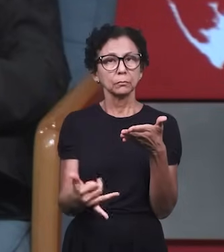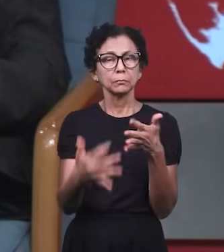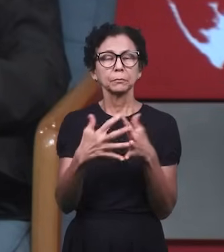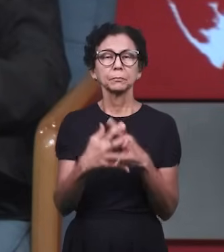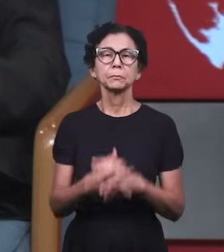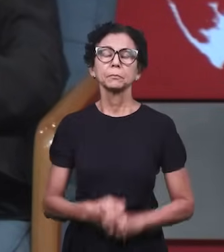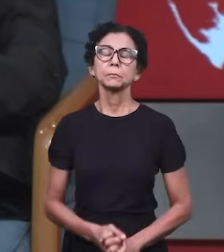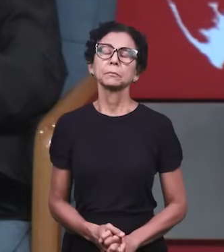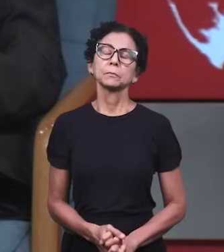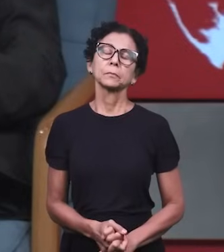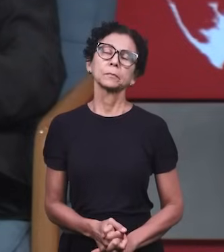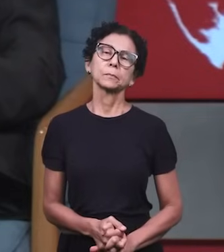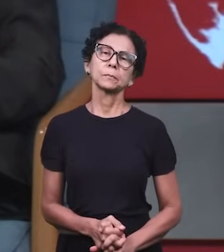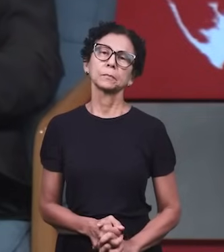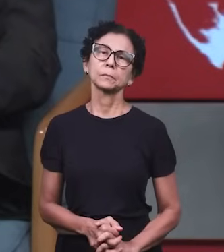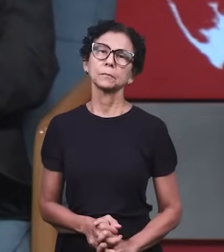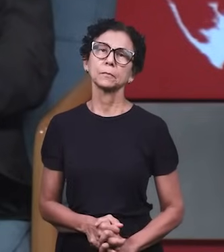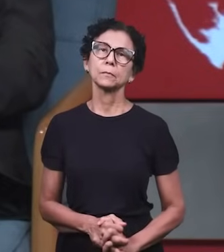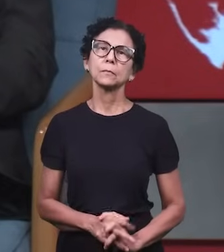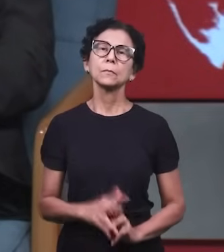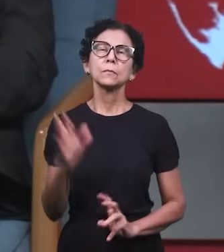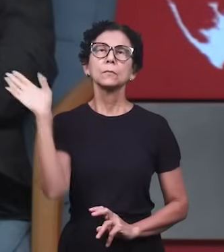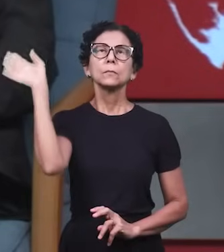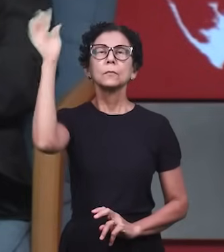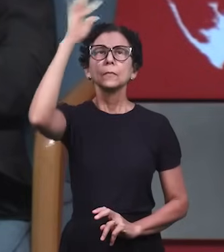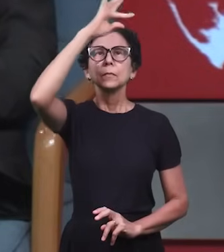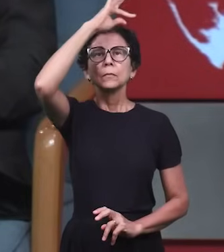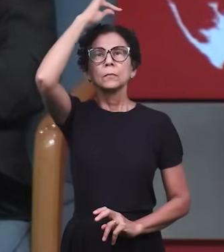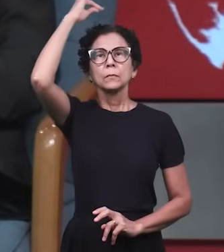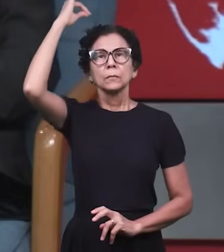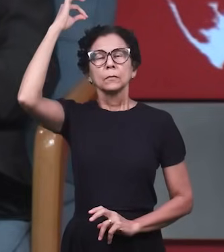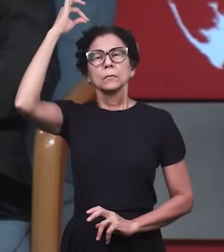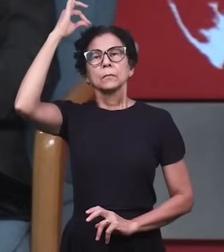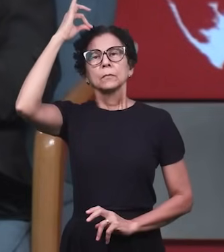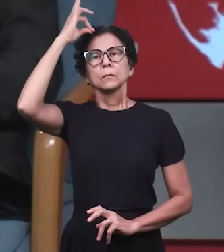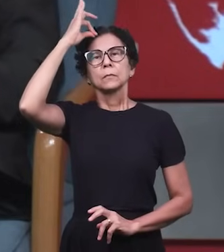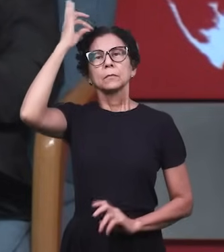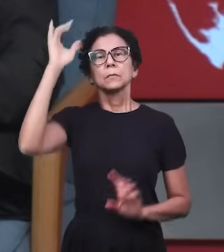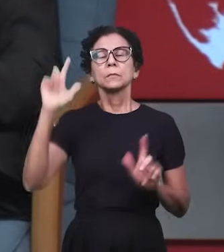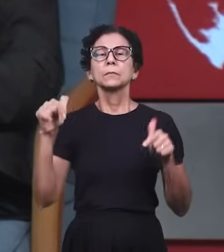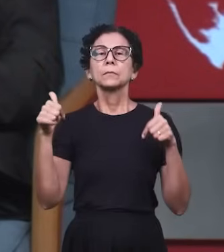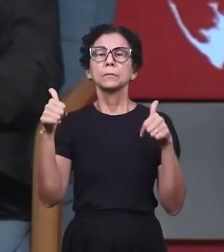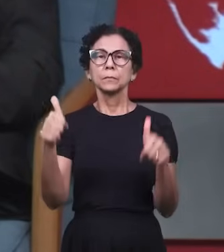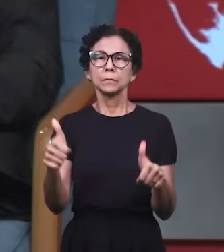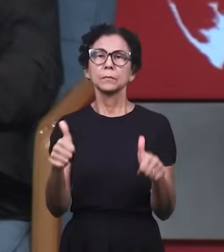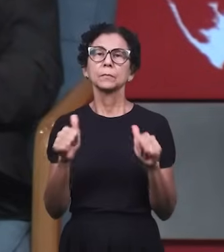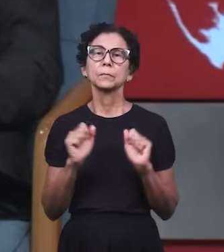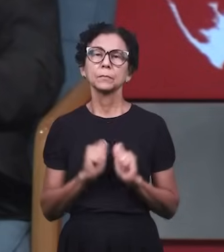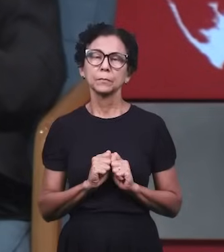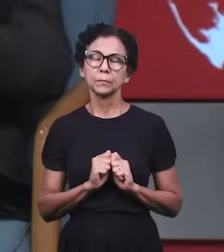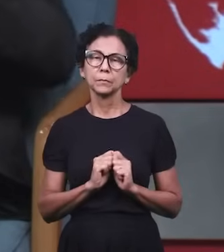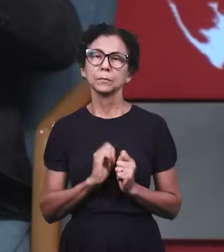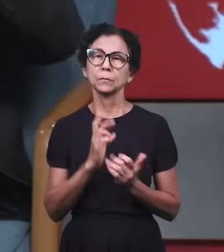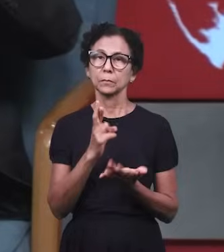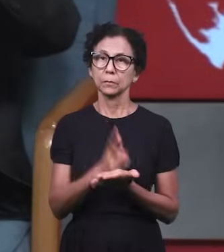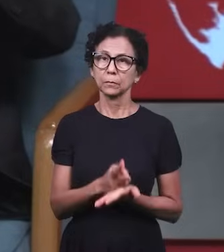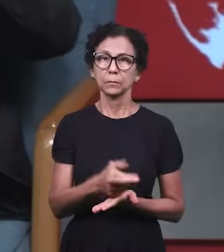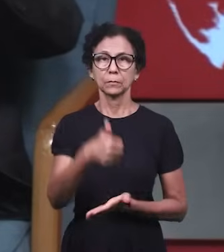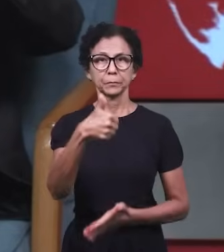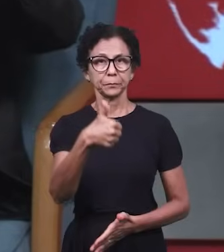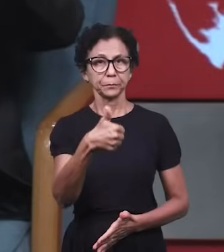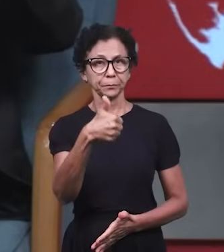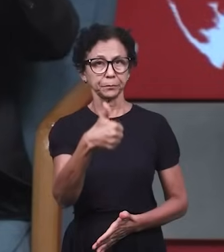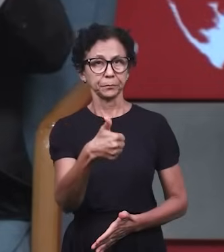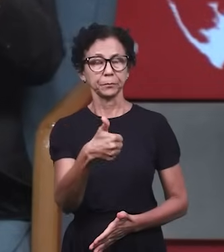lá. A manifestação do Espírito Santo é dado para um fim proveitoso. Então nós